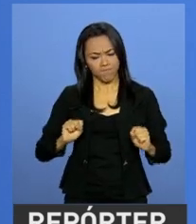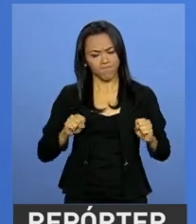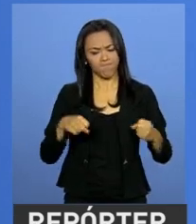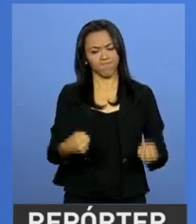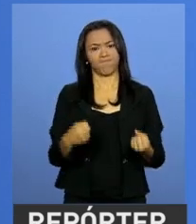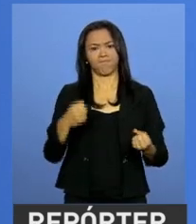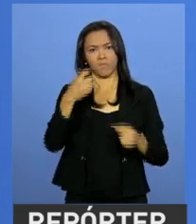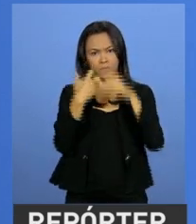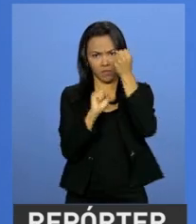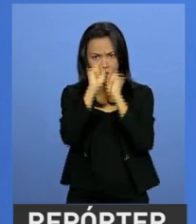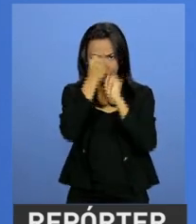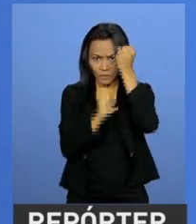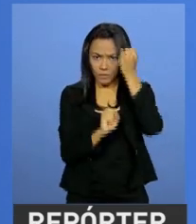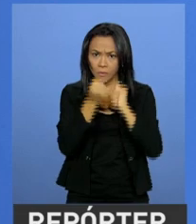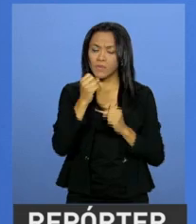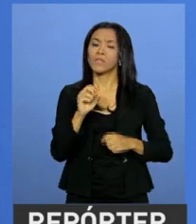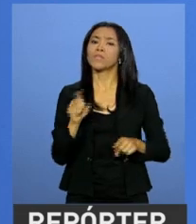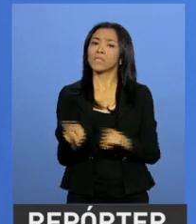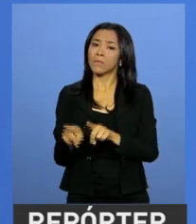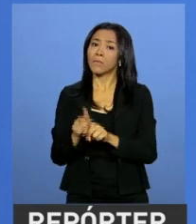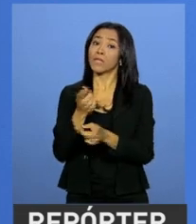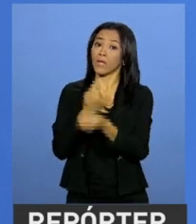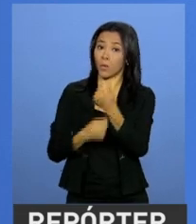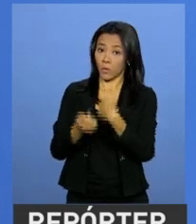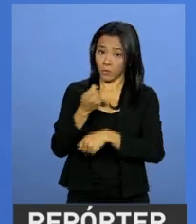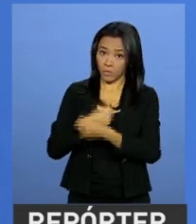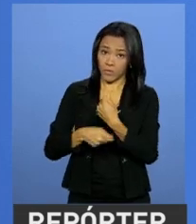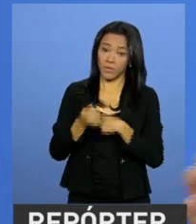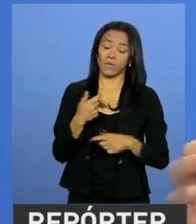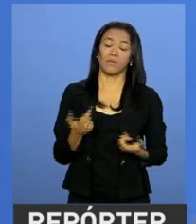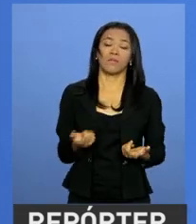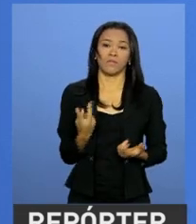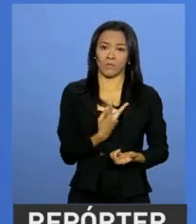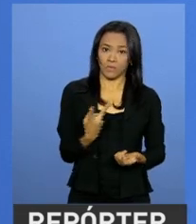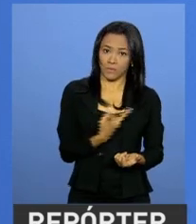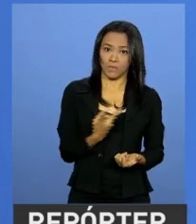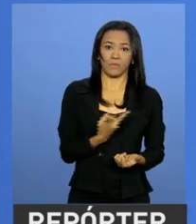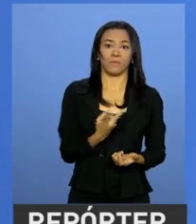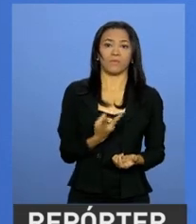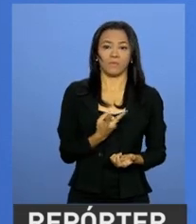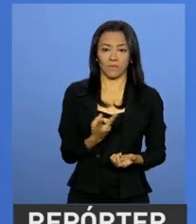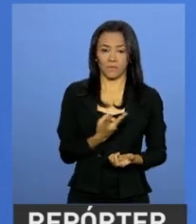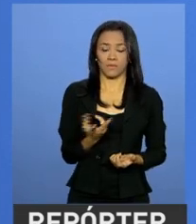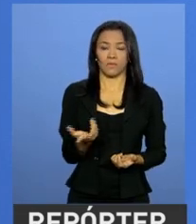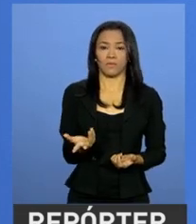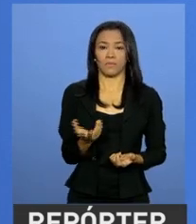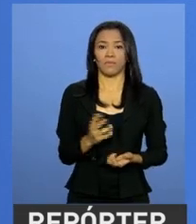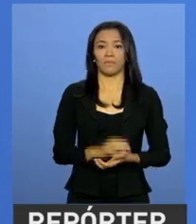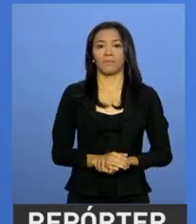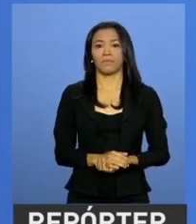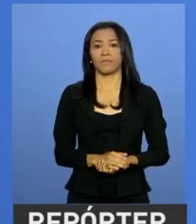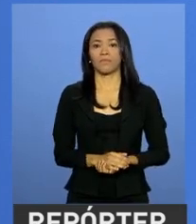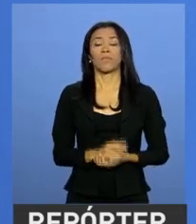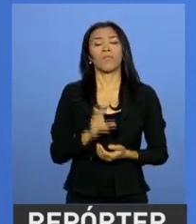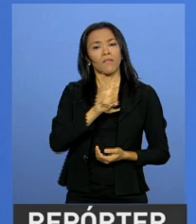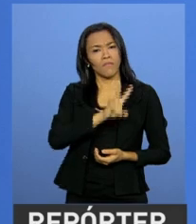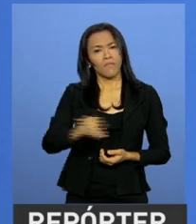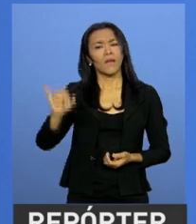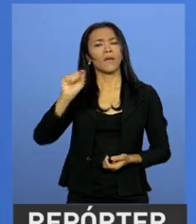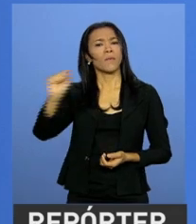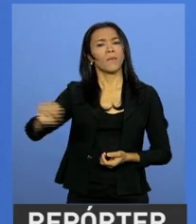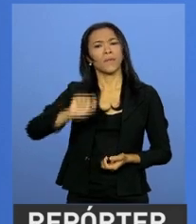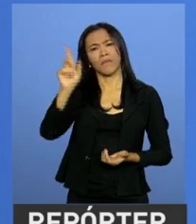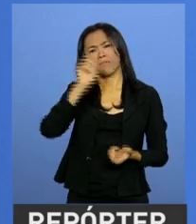setor, ou mesmo da economia, não há uma bala de prata. Serão dezenas